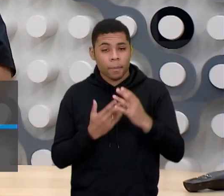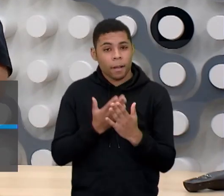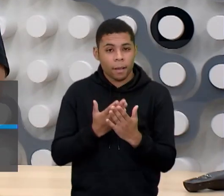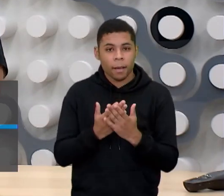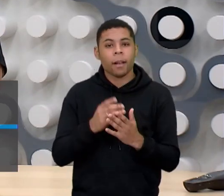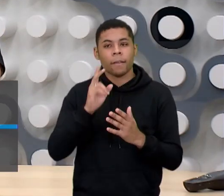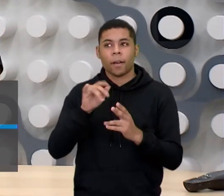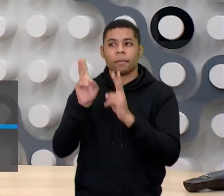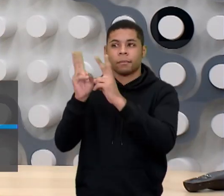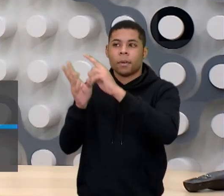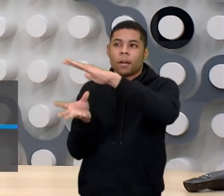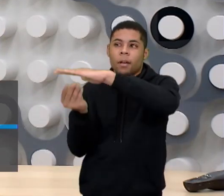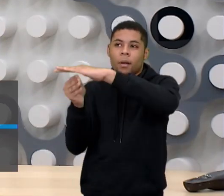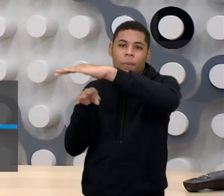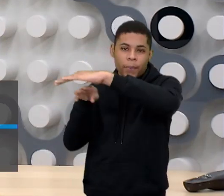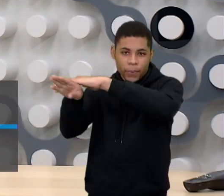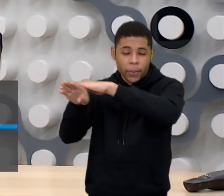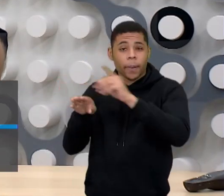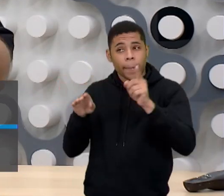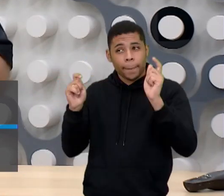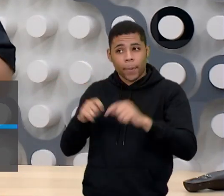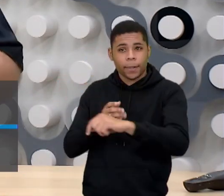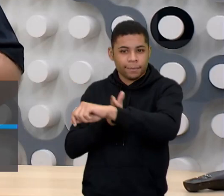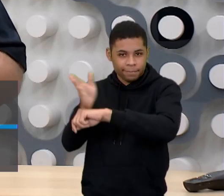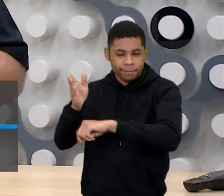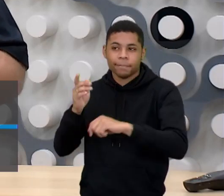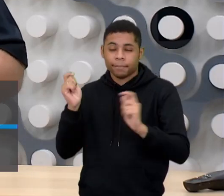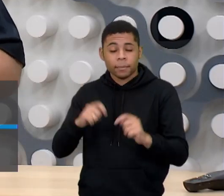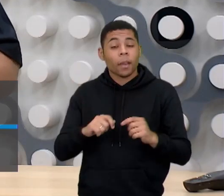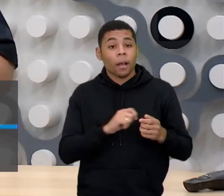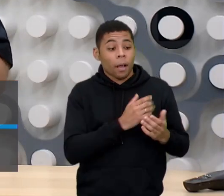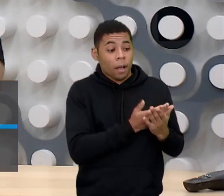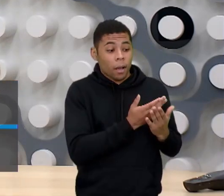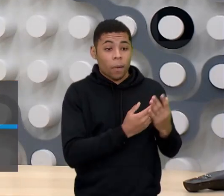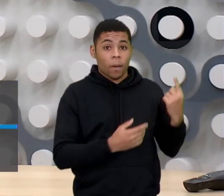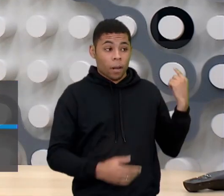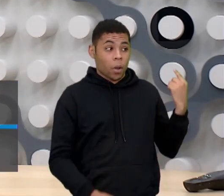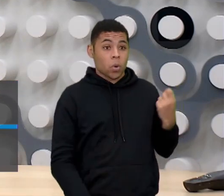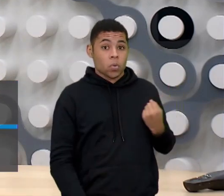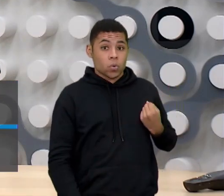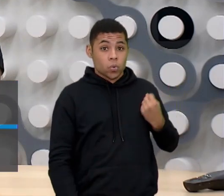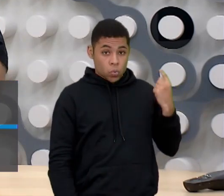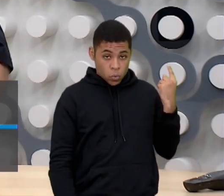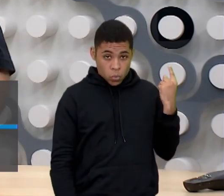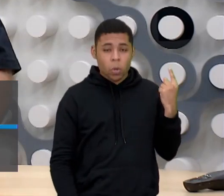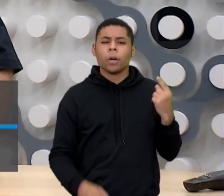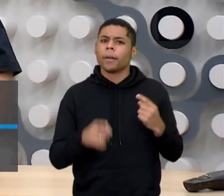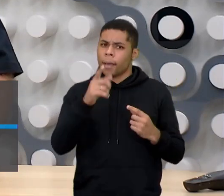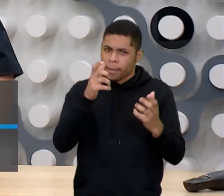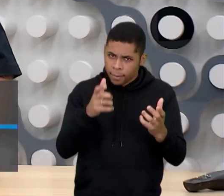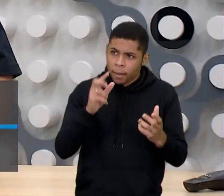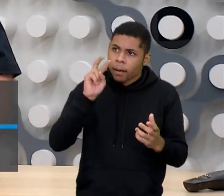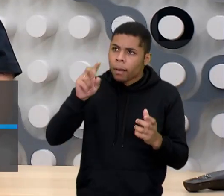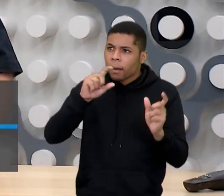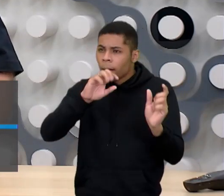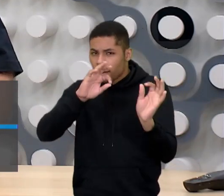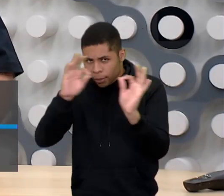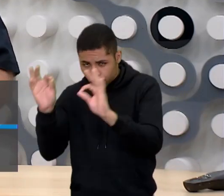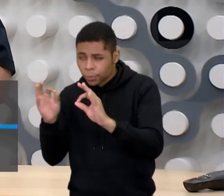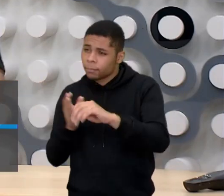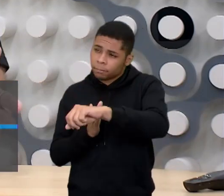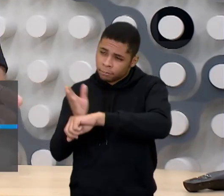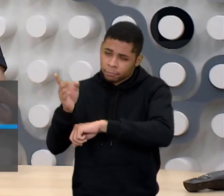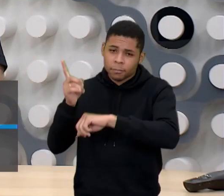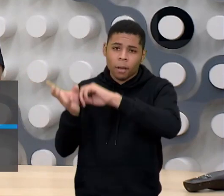vão estar lá no repositório, então até as aulas da atividade 1, né, para quem quiser utilizar, está lá no repositório aí